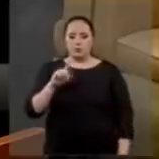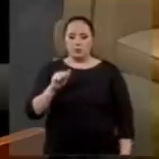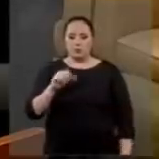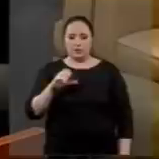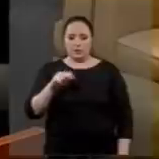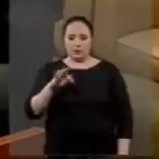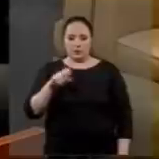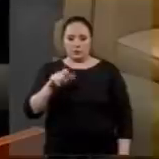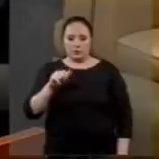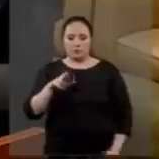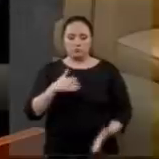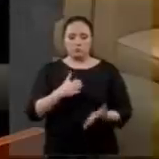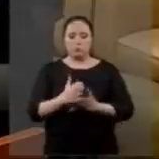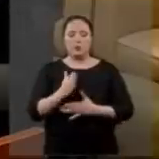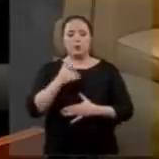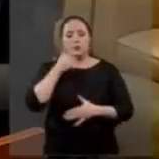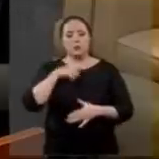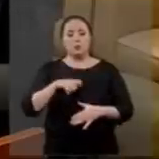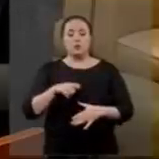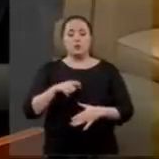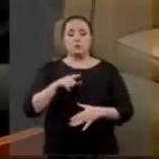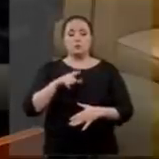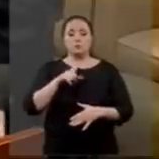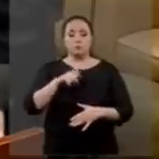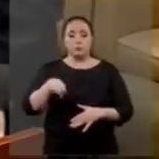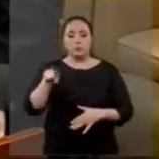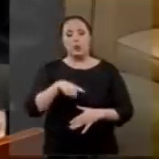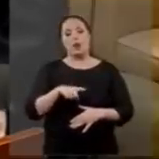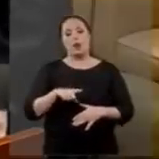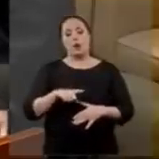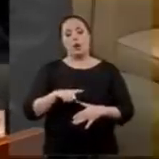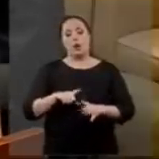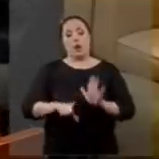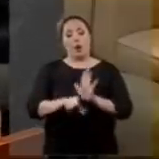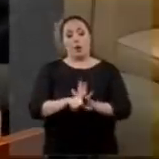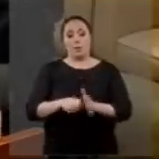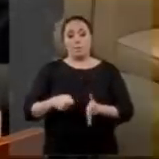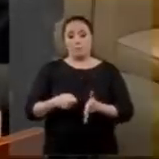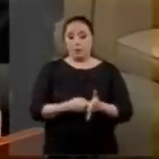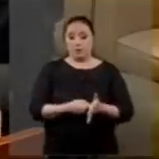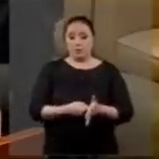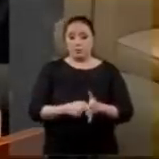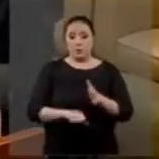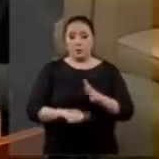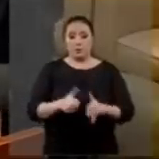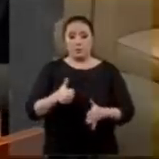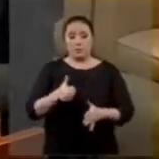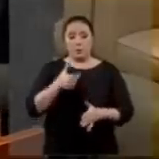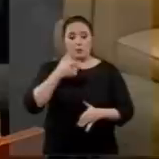deferida para suspender os efeitos da lei impugnada. Então, a primeira observação importante é que a